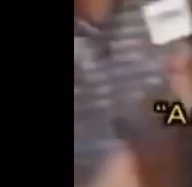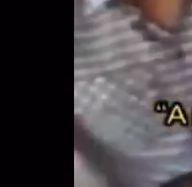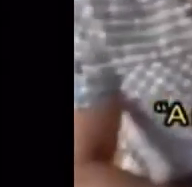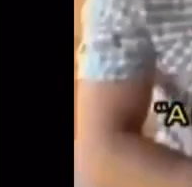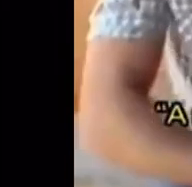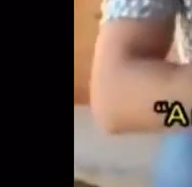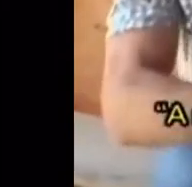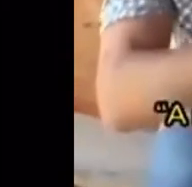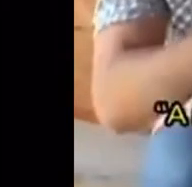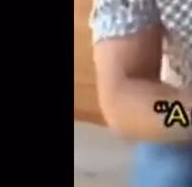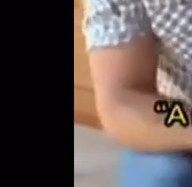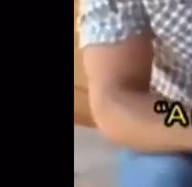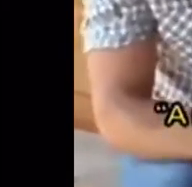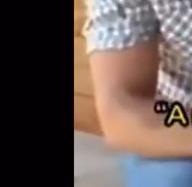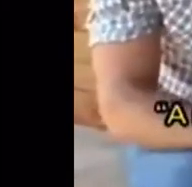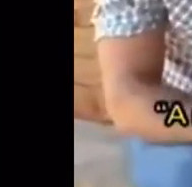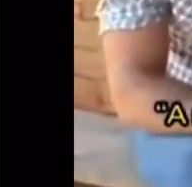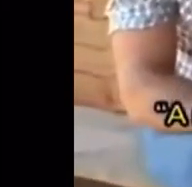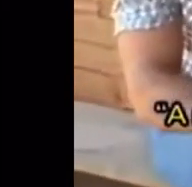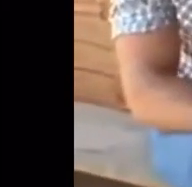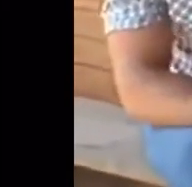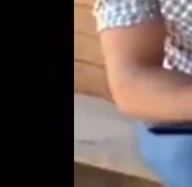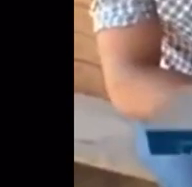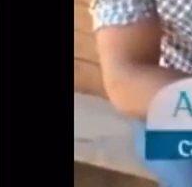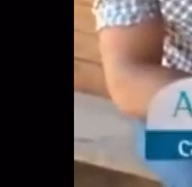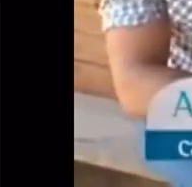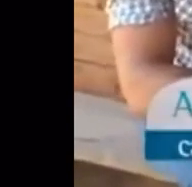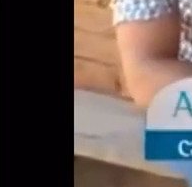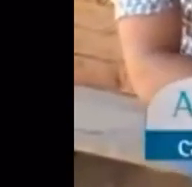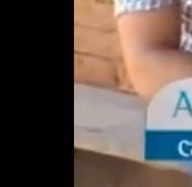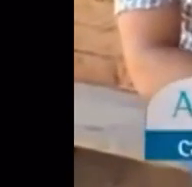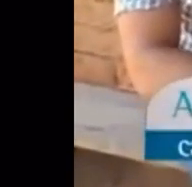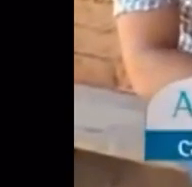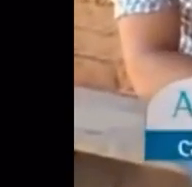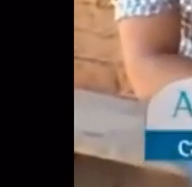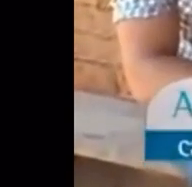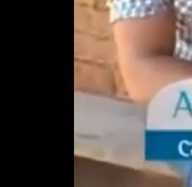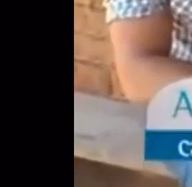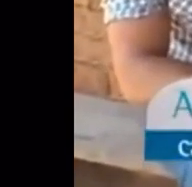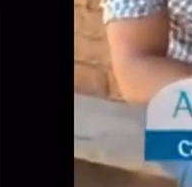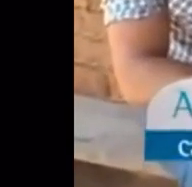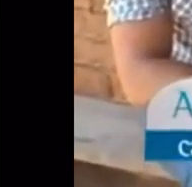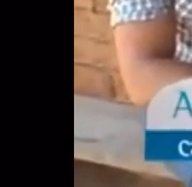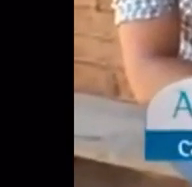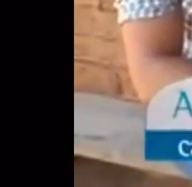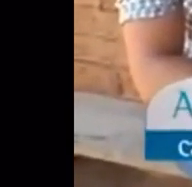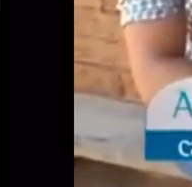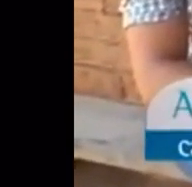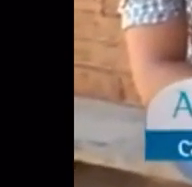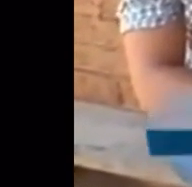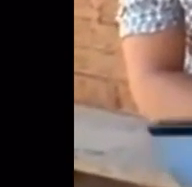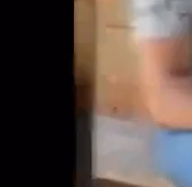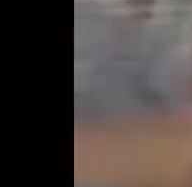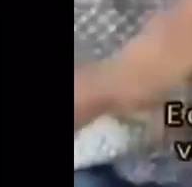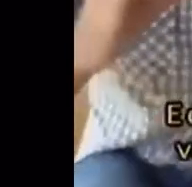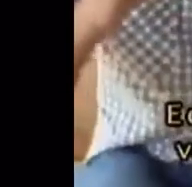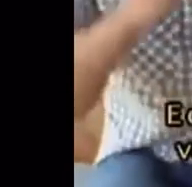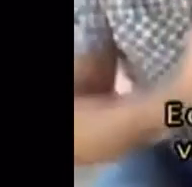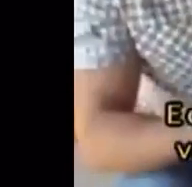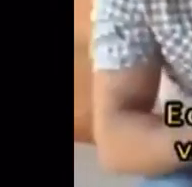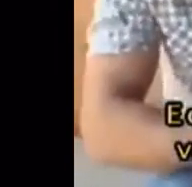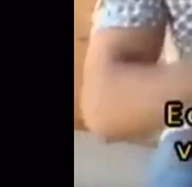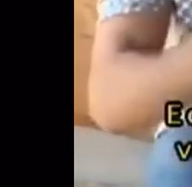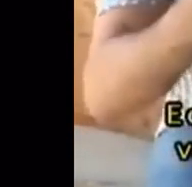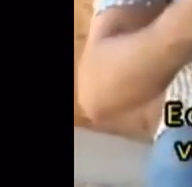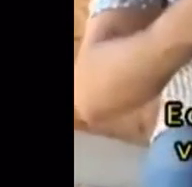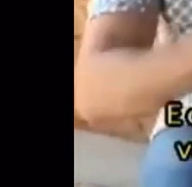A melhor festa que há, não pode faltar um sanfoneiro, né, Marcelo? Não pode faltar sanfona, zabumba e triângulo e caba bom de pé, que é pra dançar também. E como é que